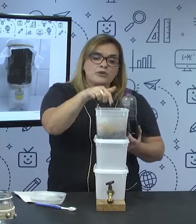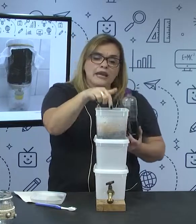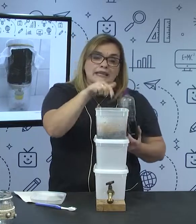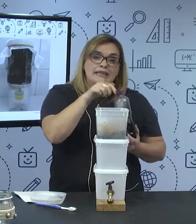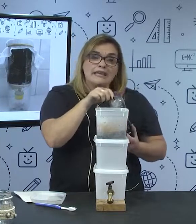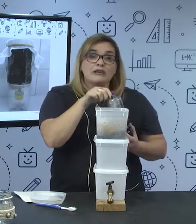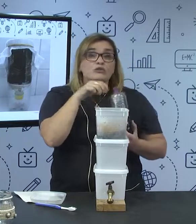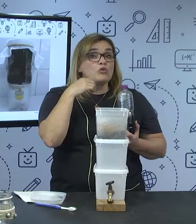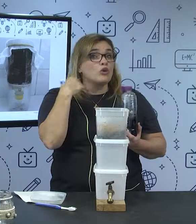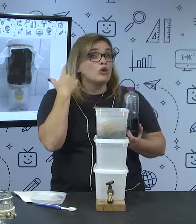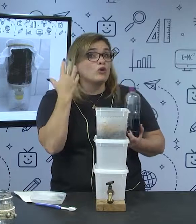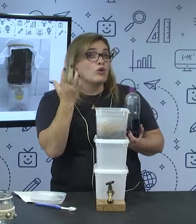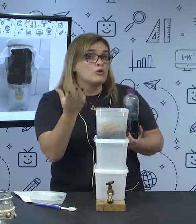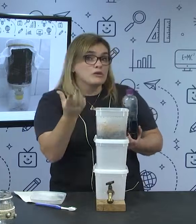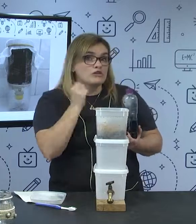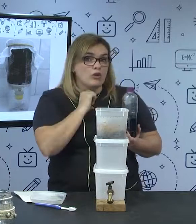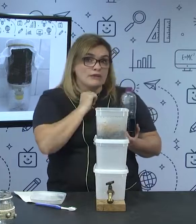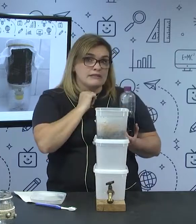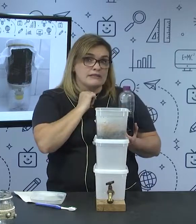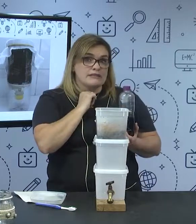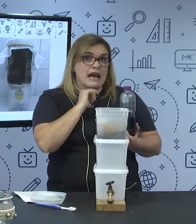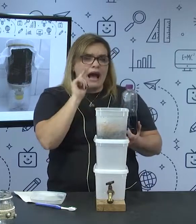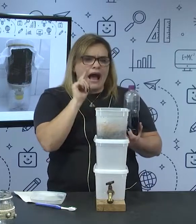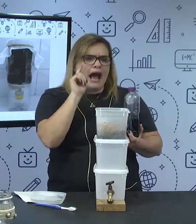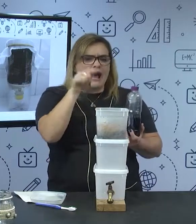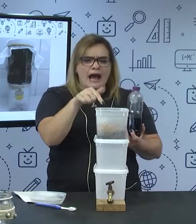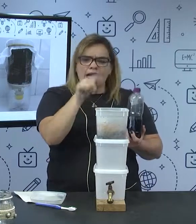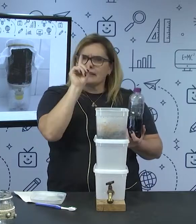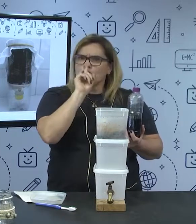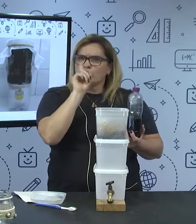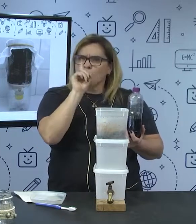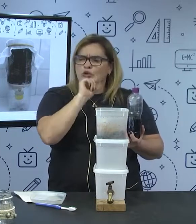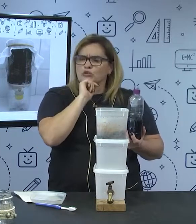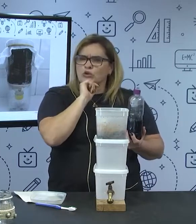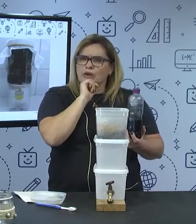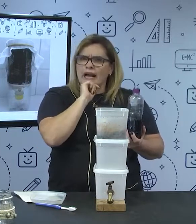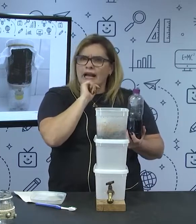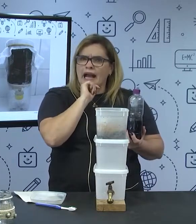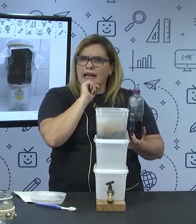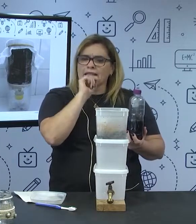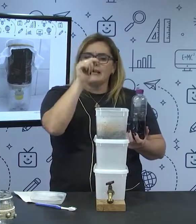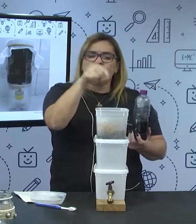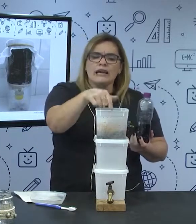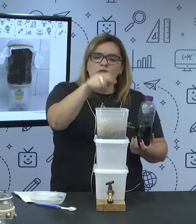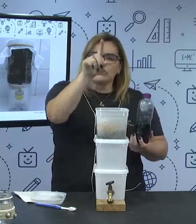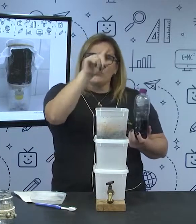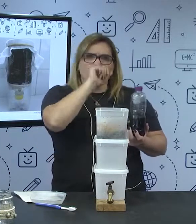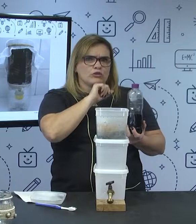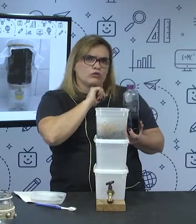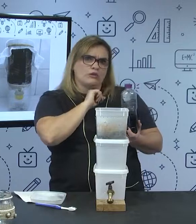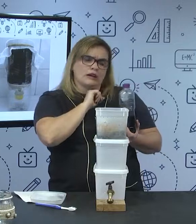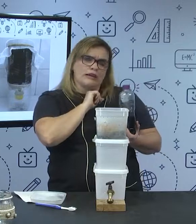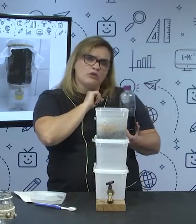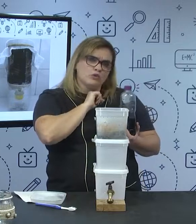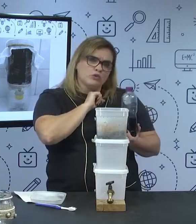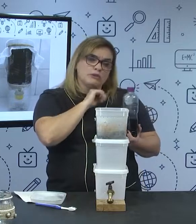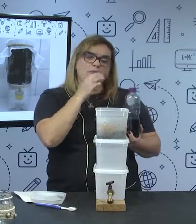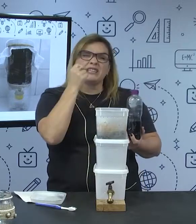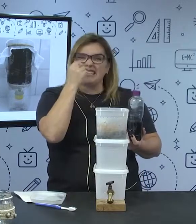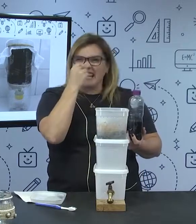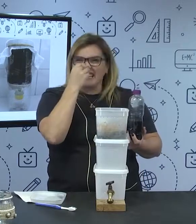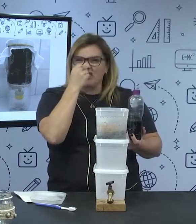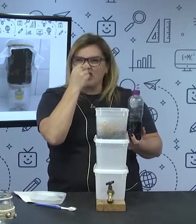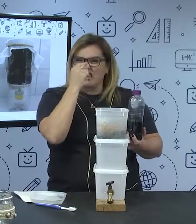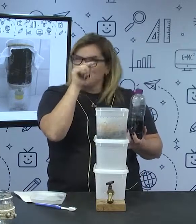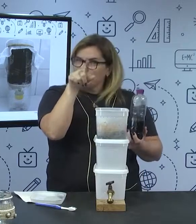lá, porque aqui eu não coloco algumas coisas. Ah, aqui eu não posso colocar carne, eu não posso colocar